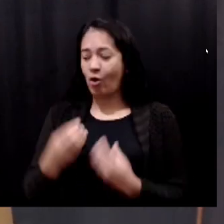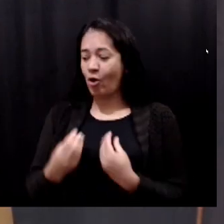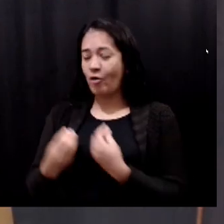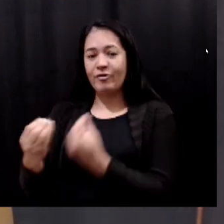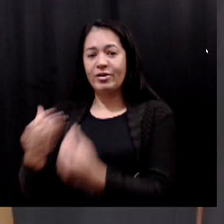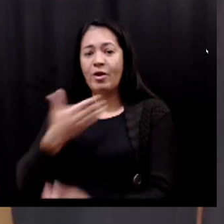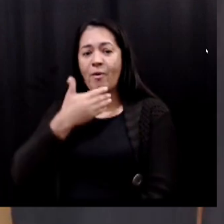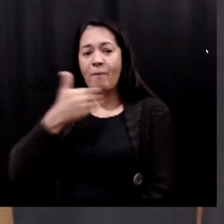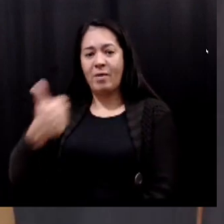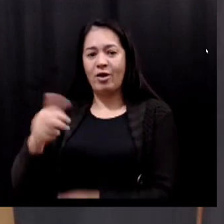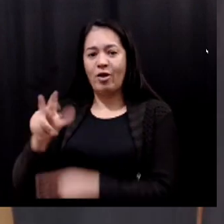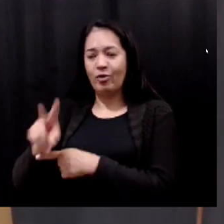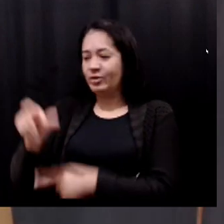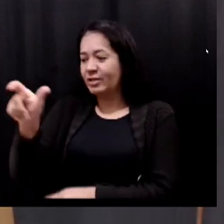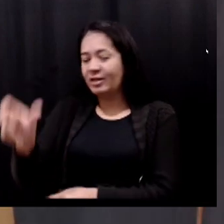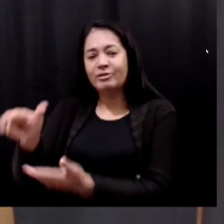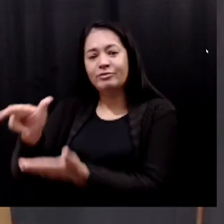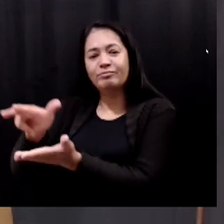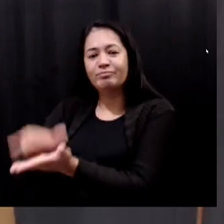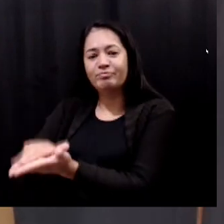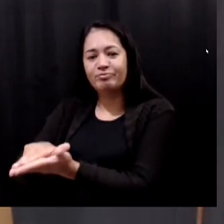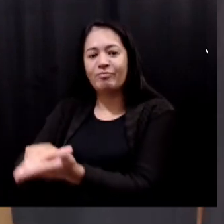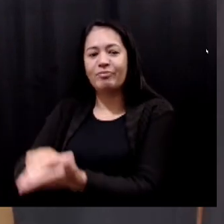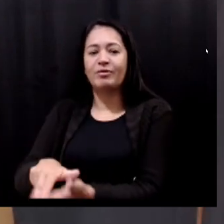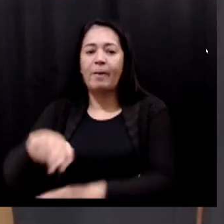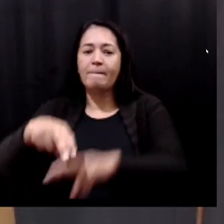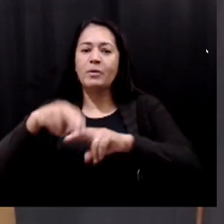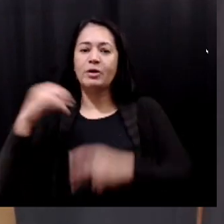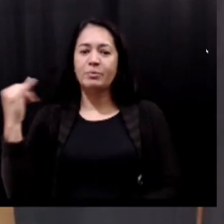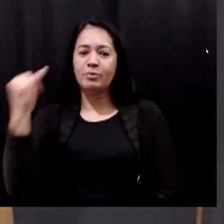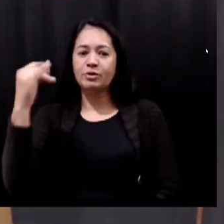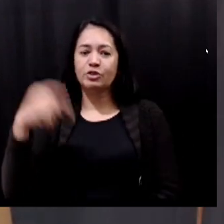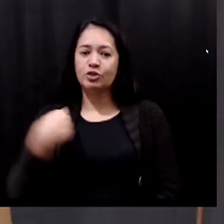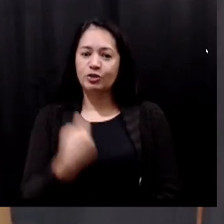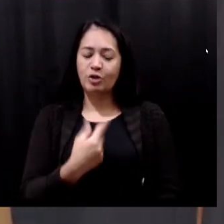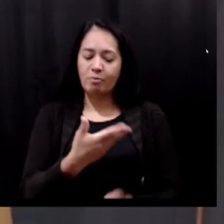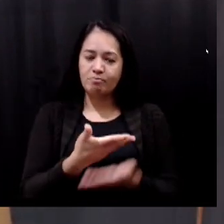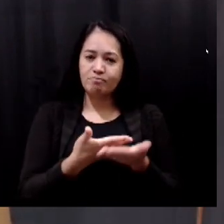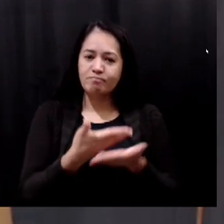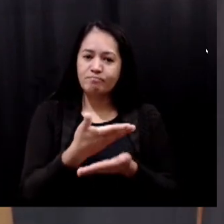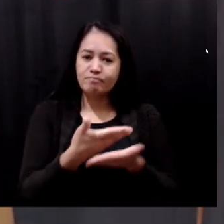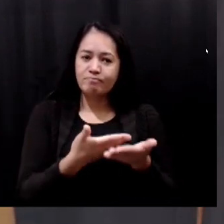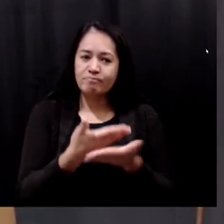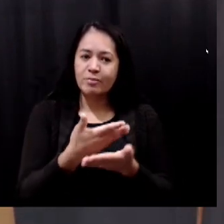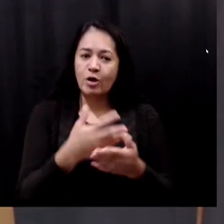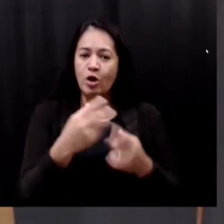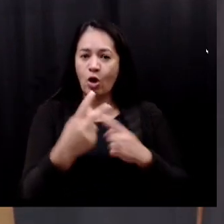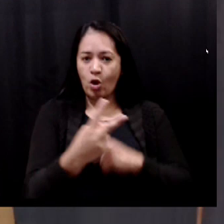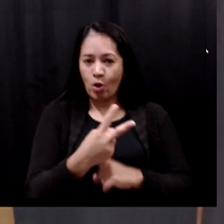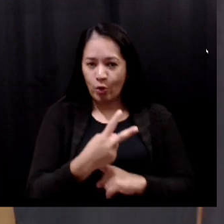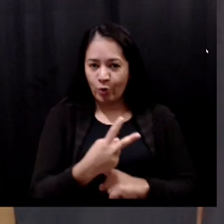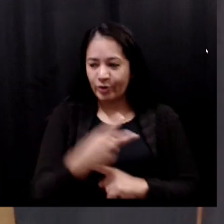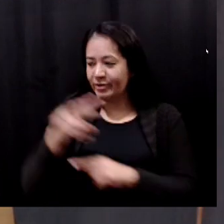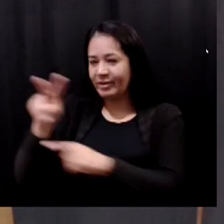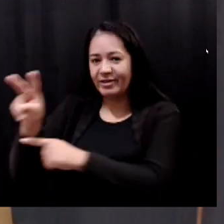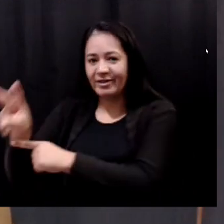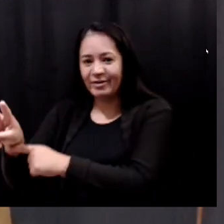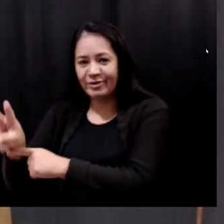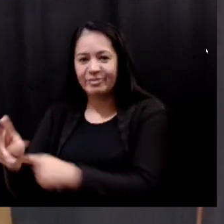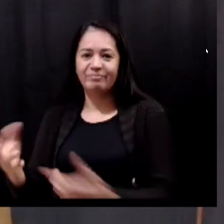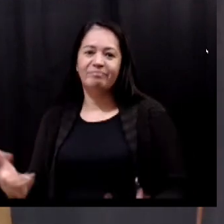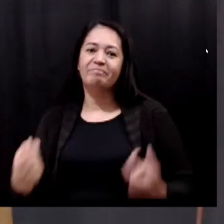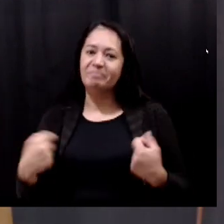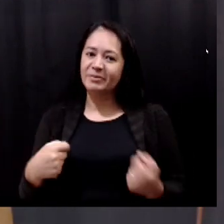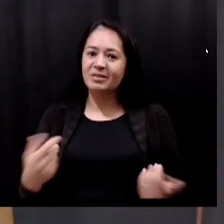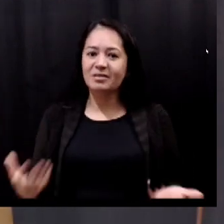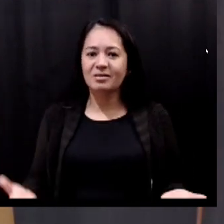essa pessoa. Por isso que é muito importante a gente intercalar, né, entre cuidar da pessoa e cuidar de nós mesmos. Uma coisa